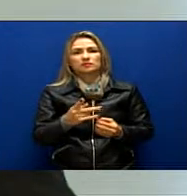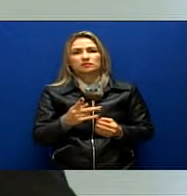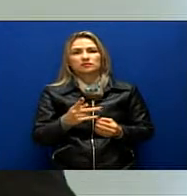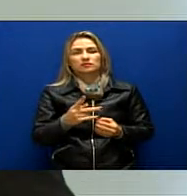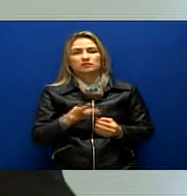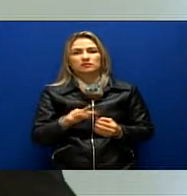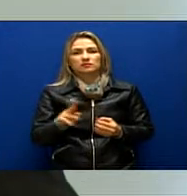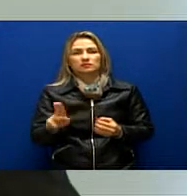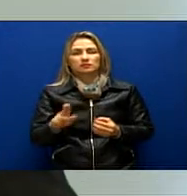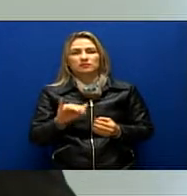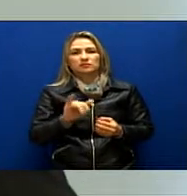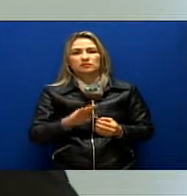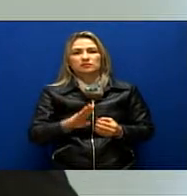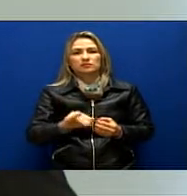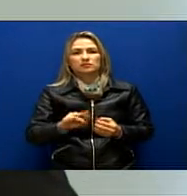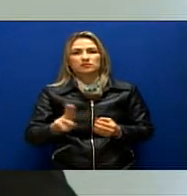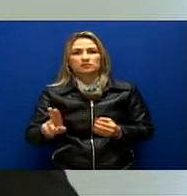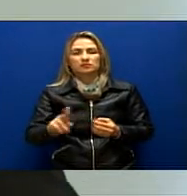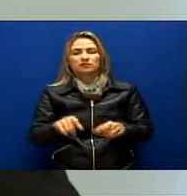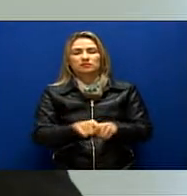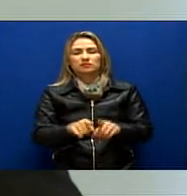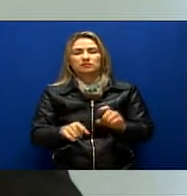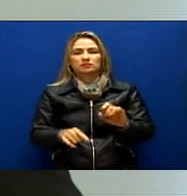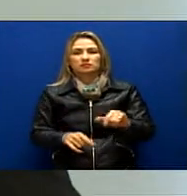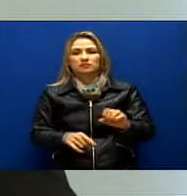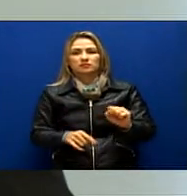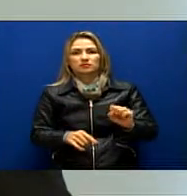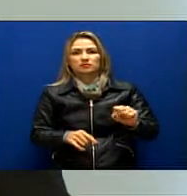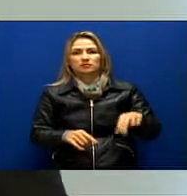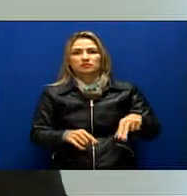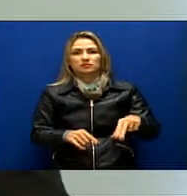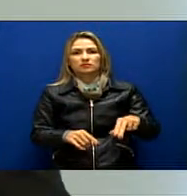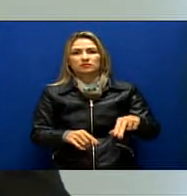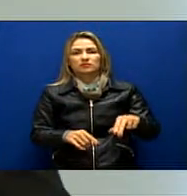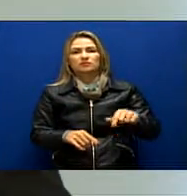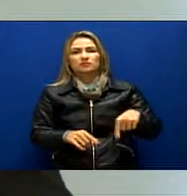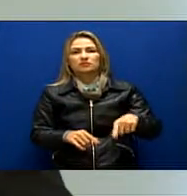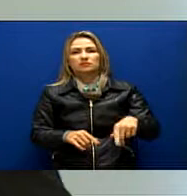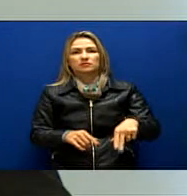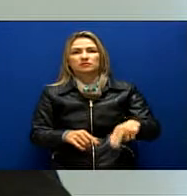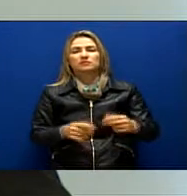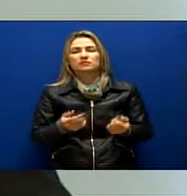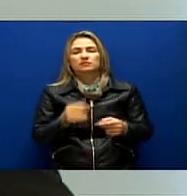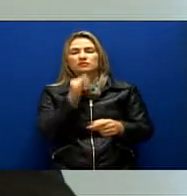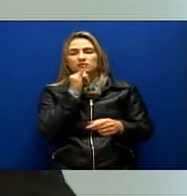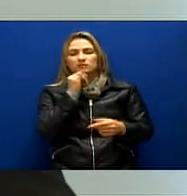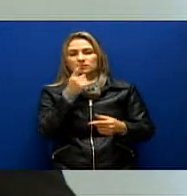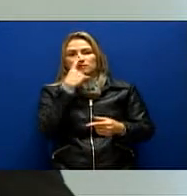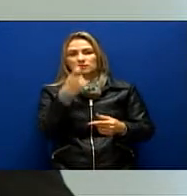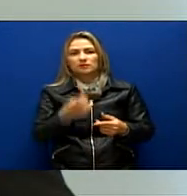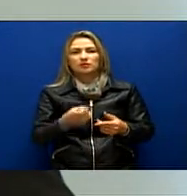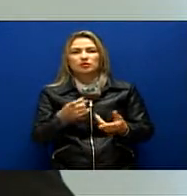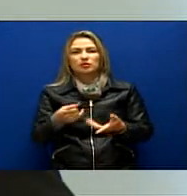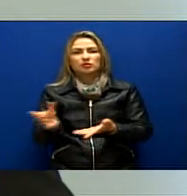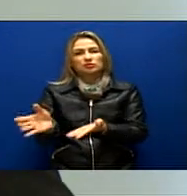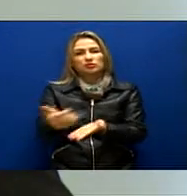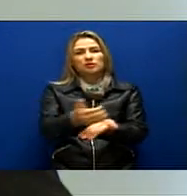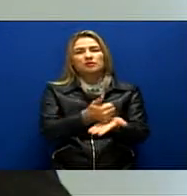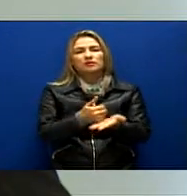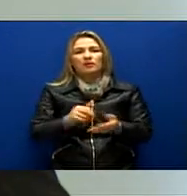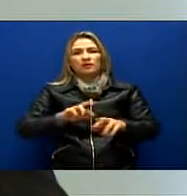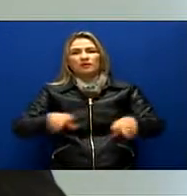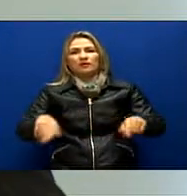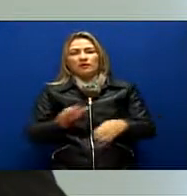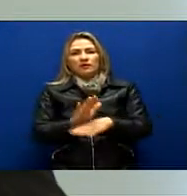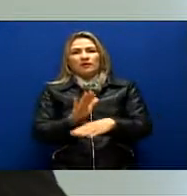e ISS. Taxas, como a taxa de fiscalização, taxa de instalação, coleta de lixo. E contribuição de